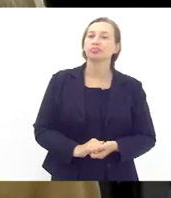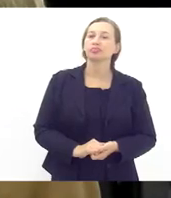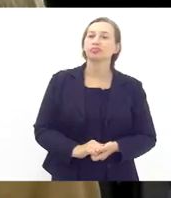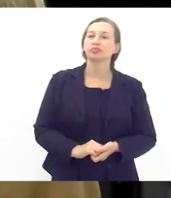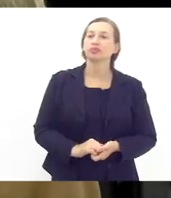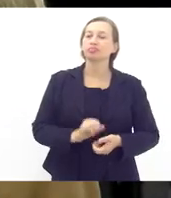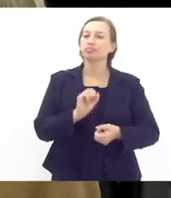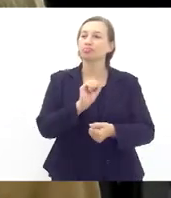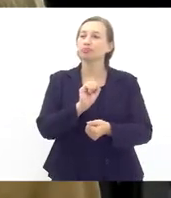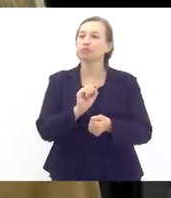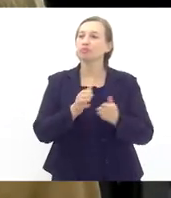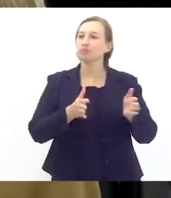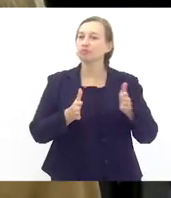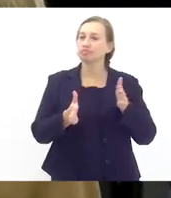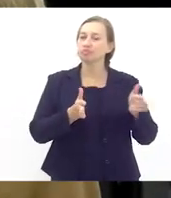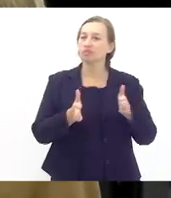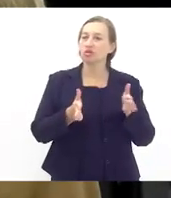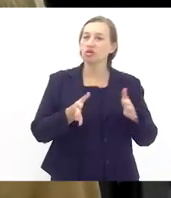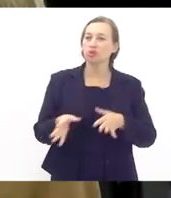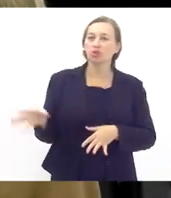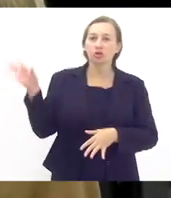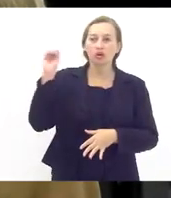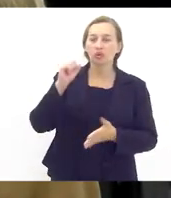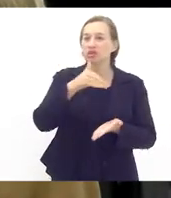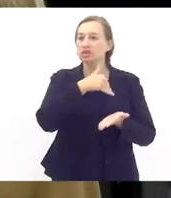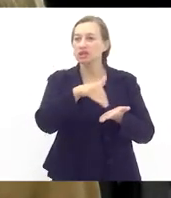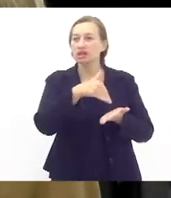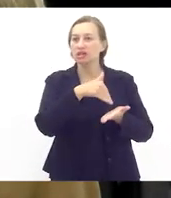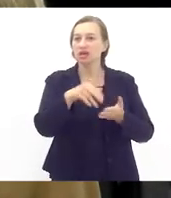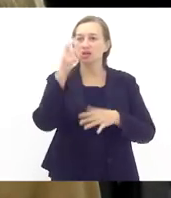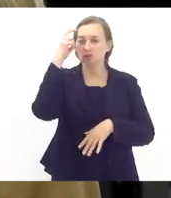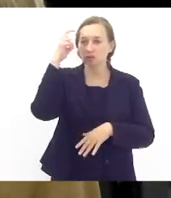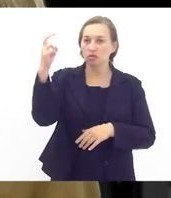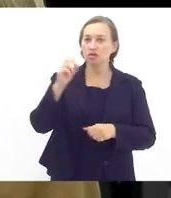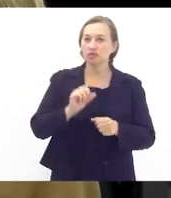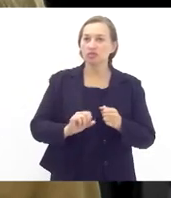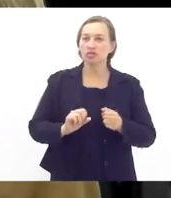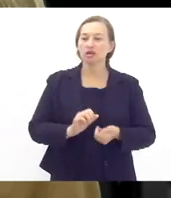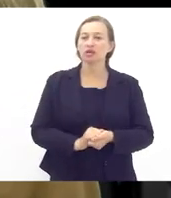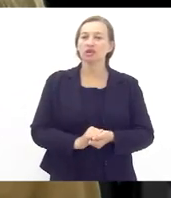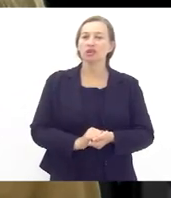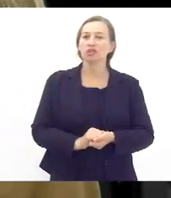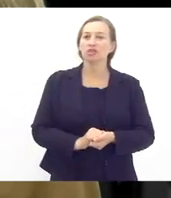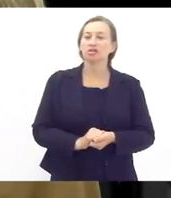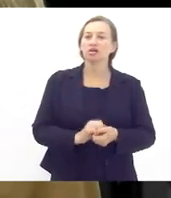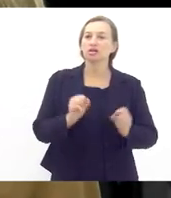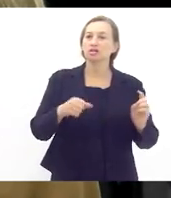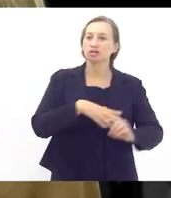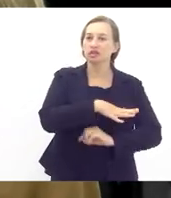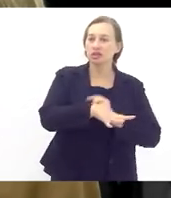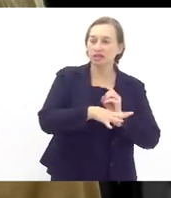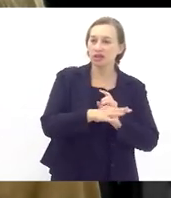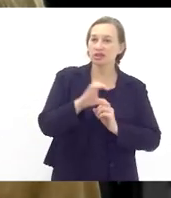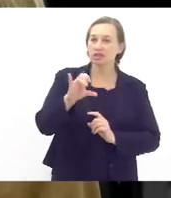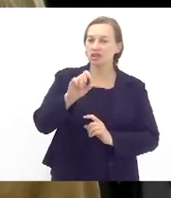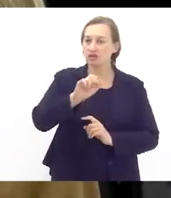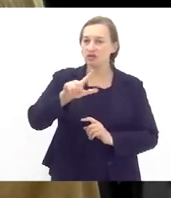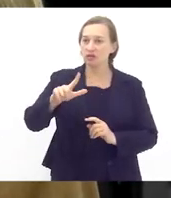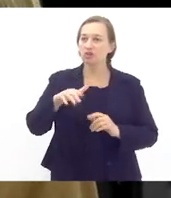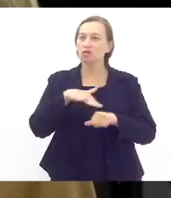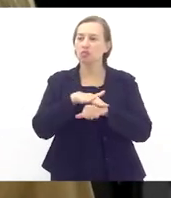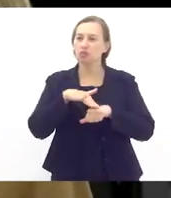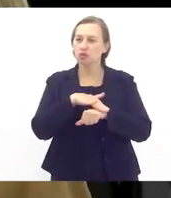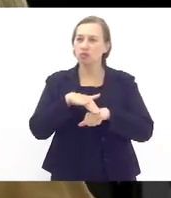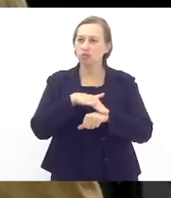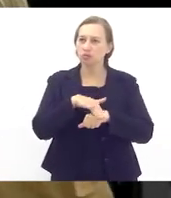escuta que essas que a secretaria de cultura tem feito da sociedade civil Nós Temos conversado